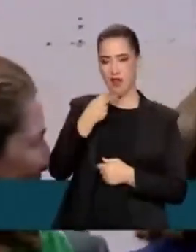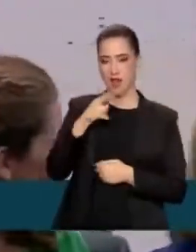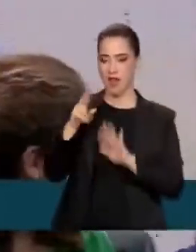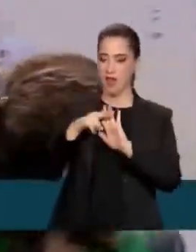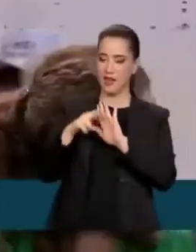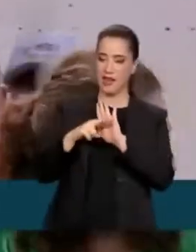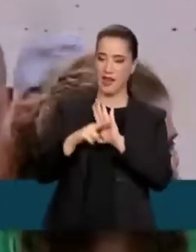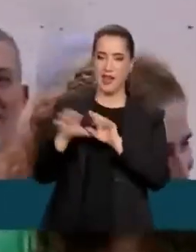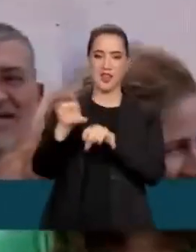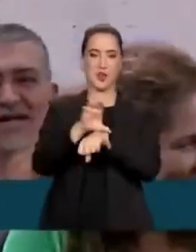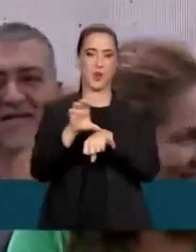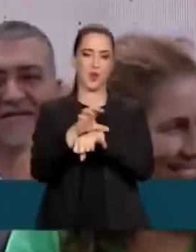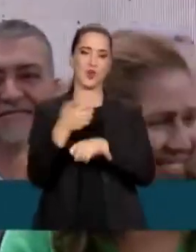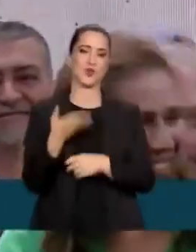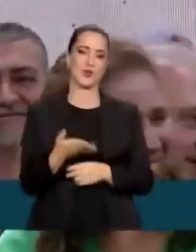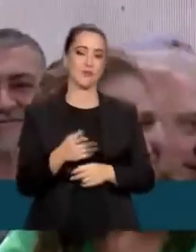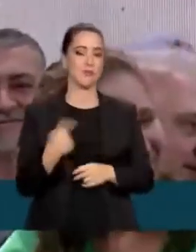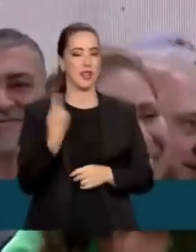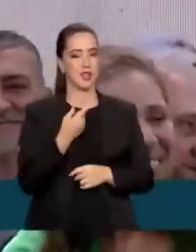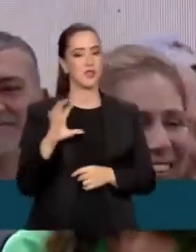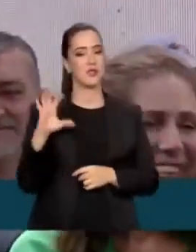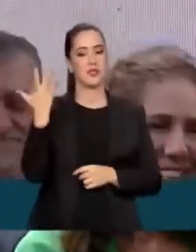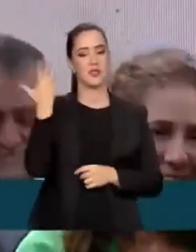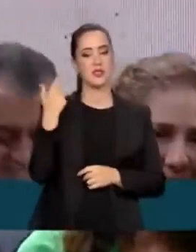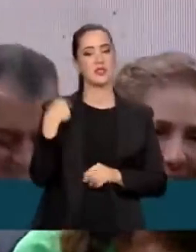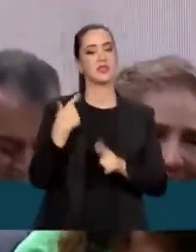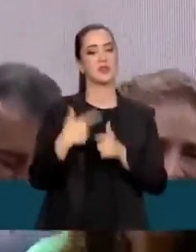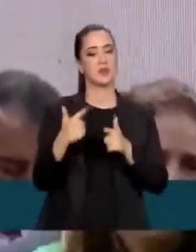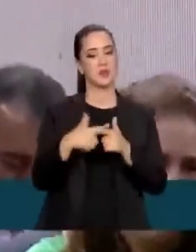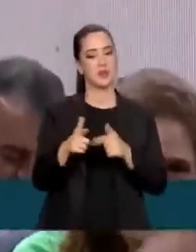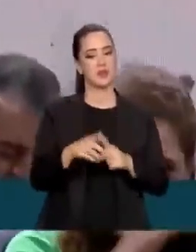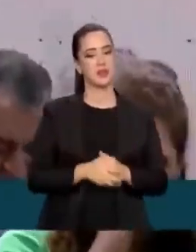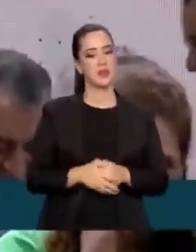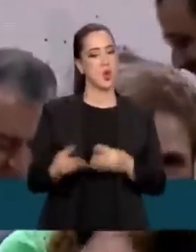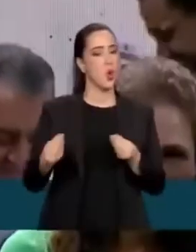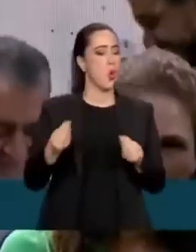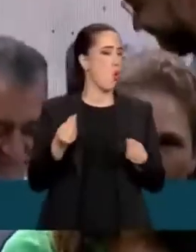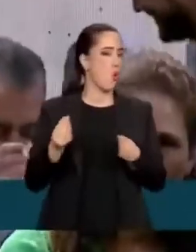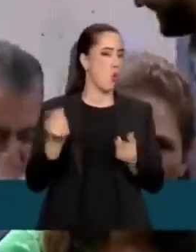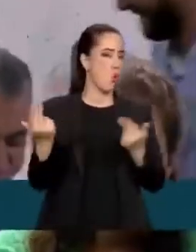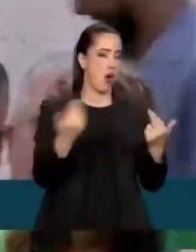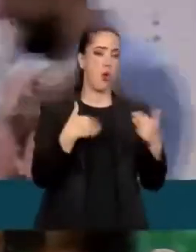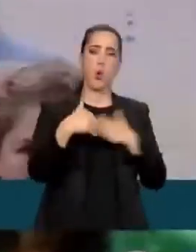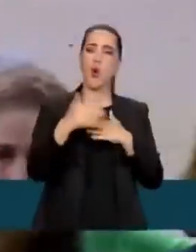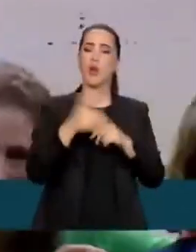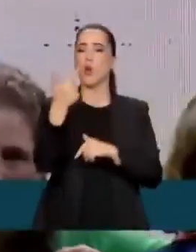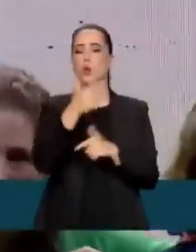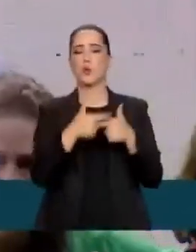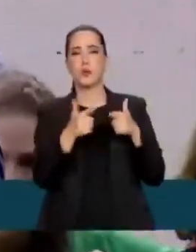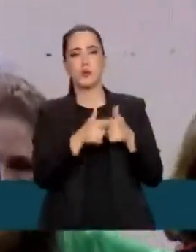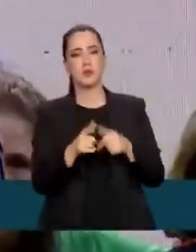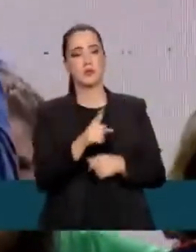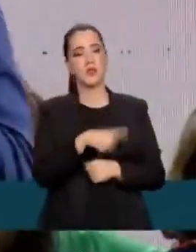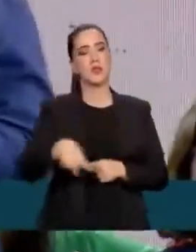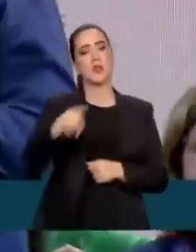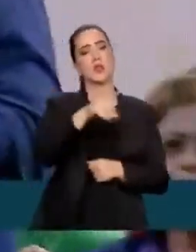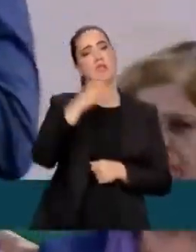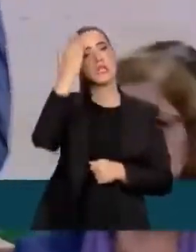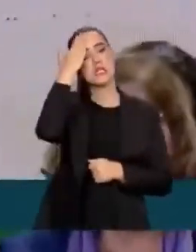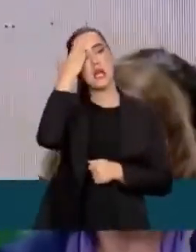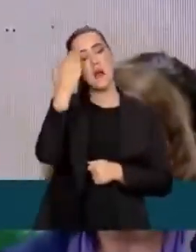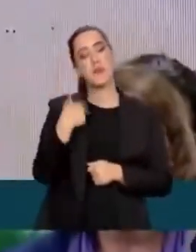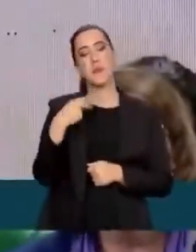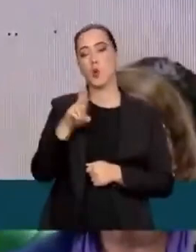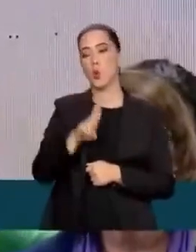constitucionais. A gente vai resolver esse problema, como qualquer outro problema. Você sabe qual é o meu nome quando